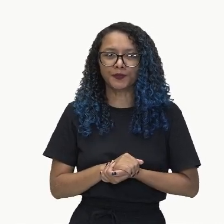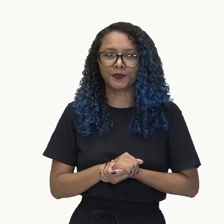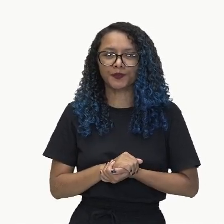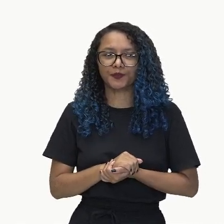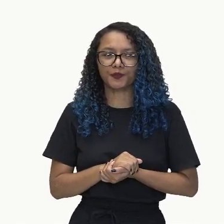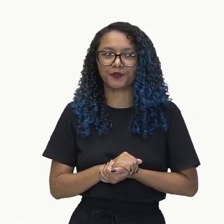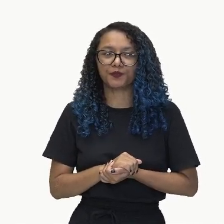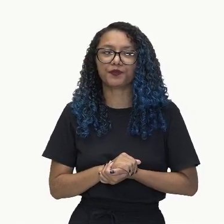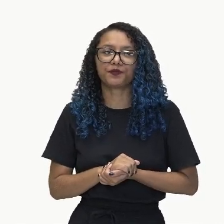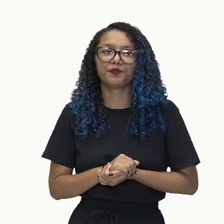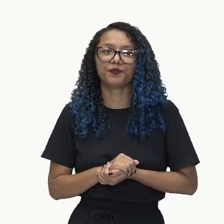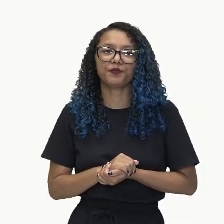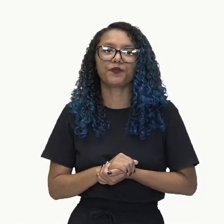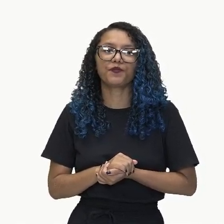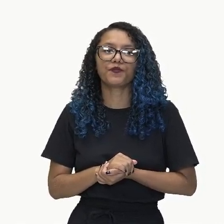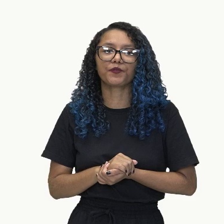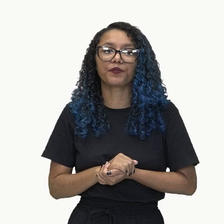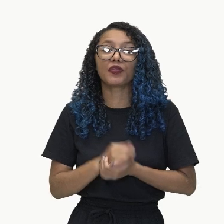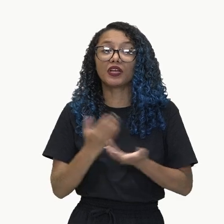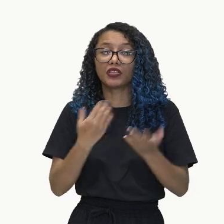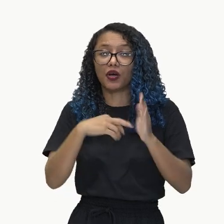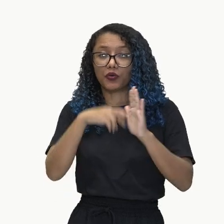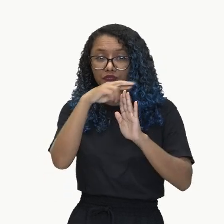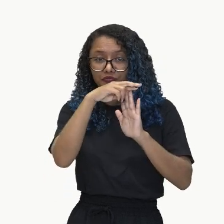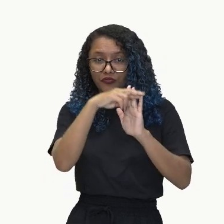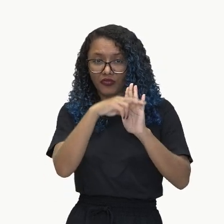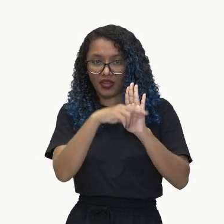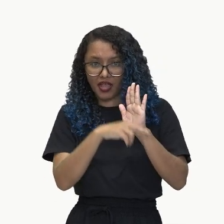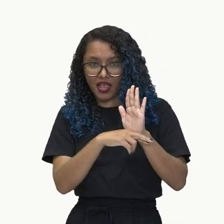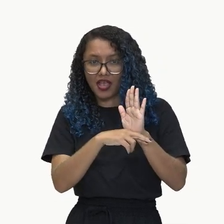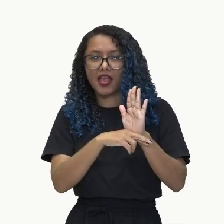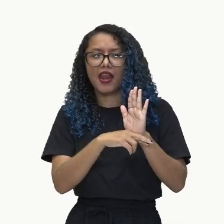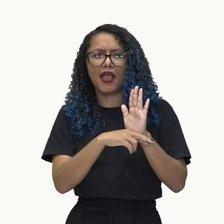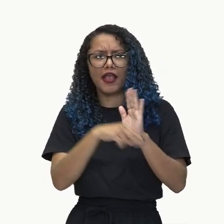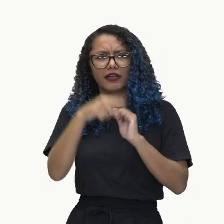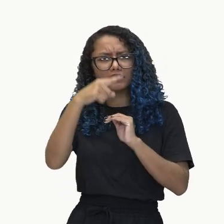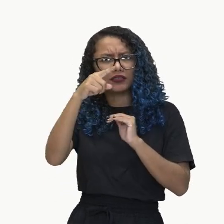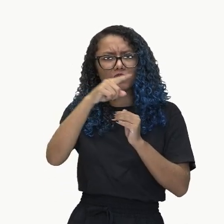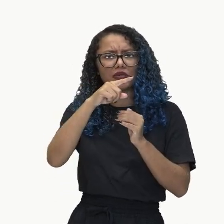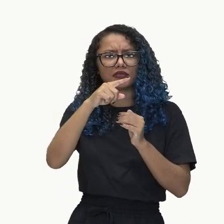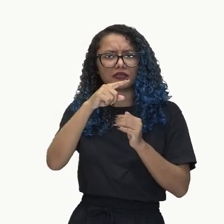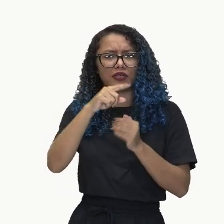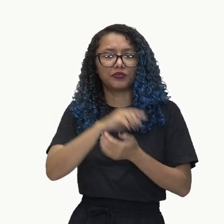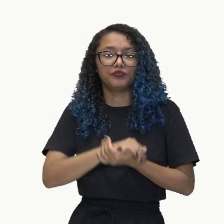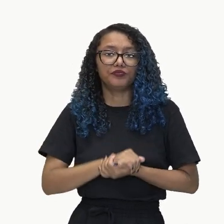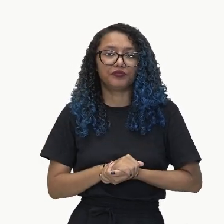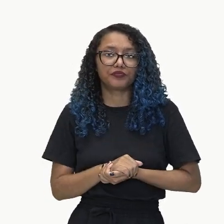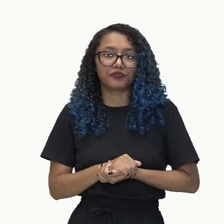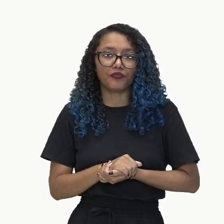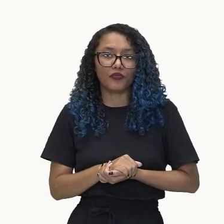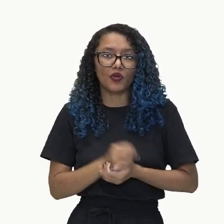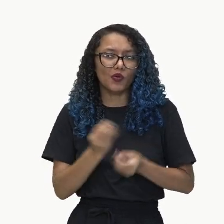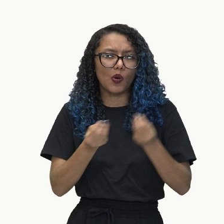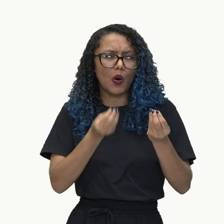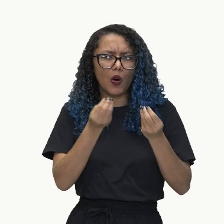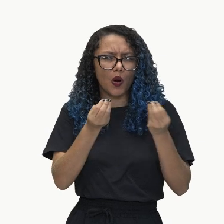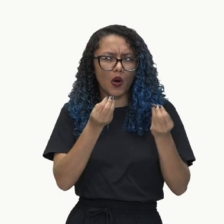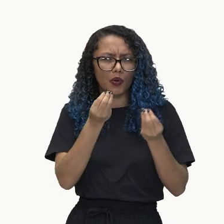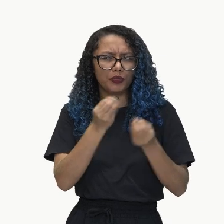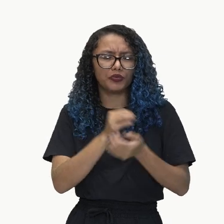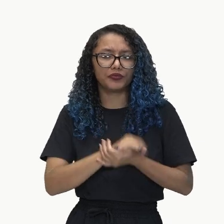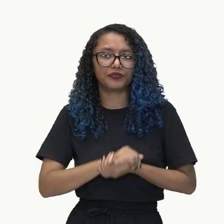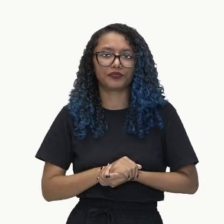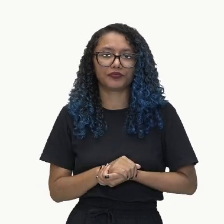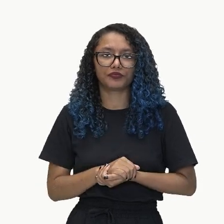aqu que límites obedecen em nas nas línguas em que a a